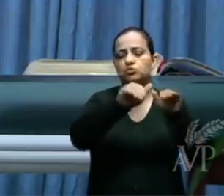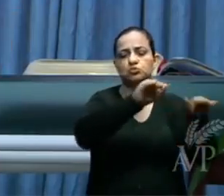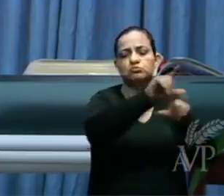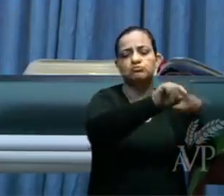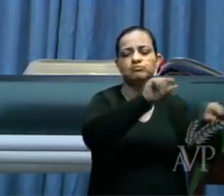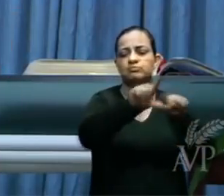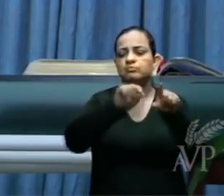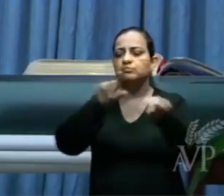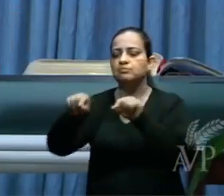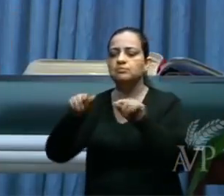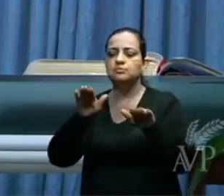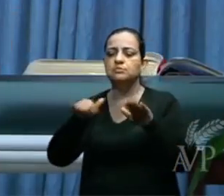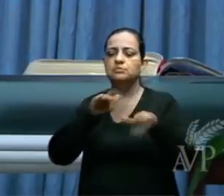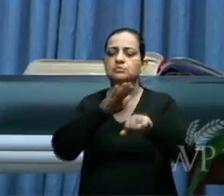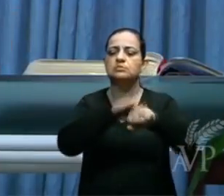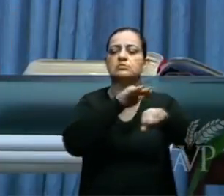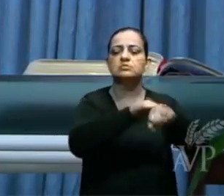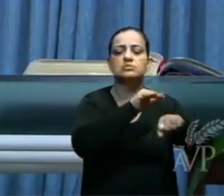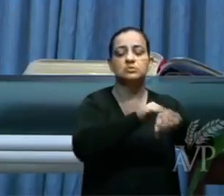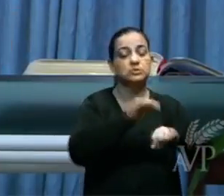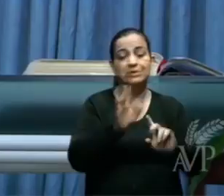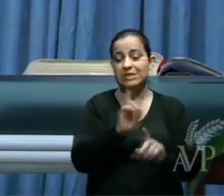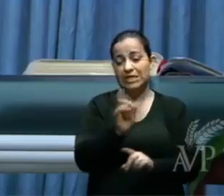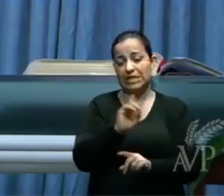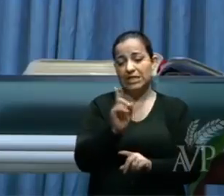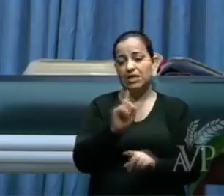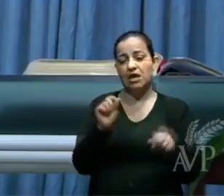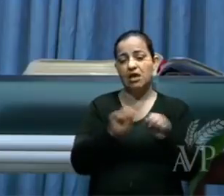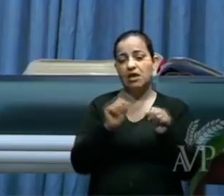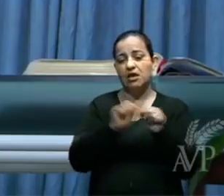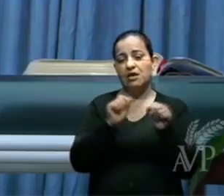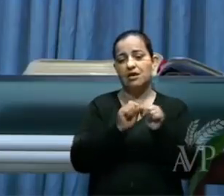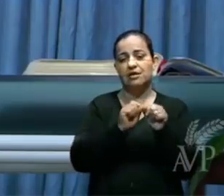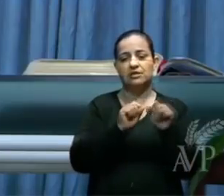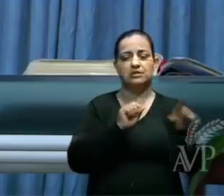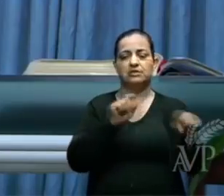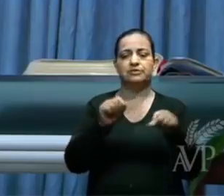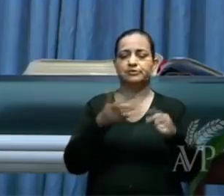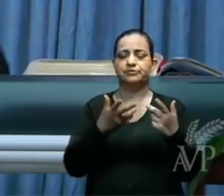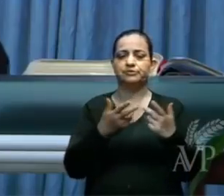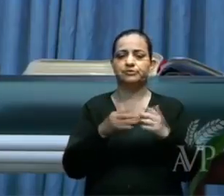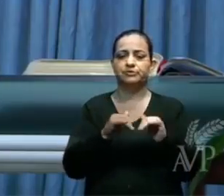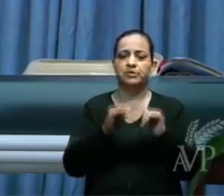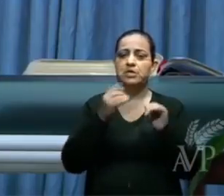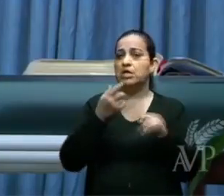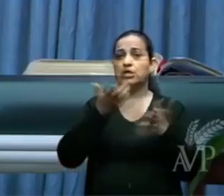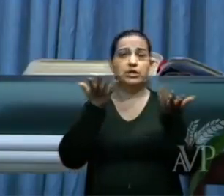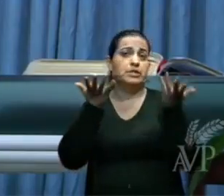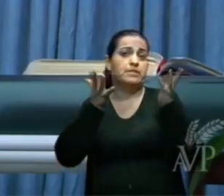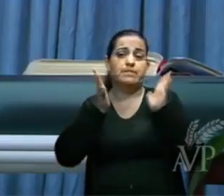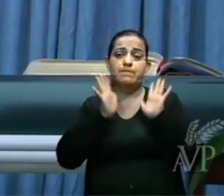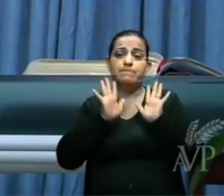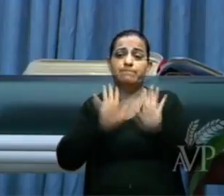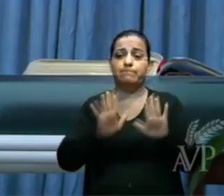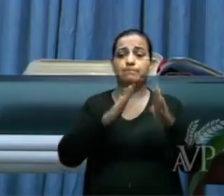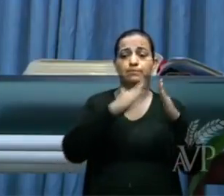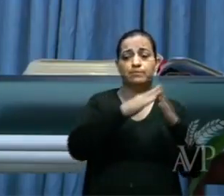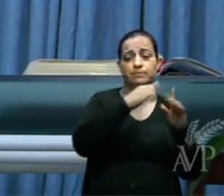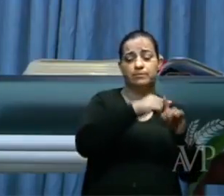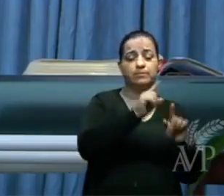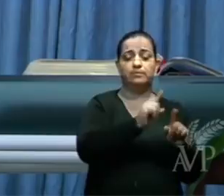todo perde não é que estamos fazendo proselitismo porque não somos uma denominação